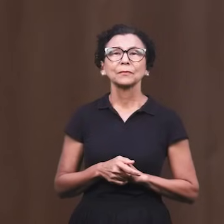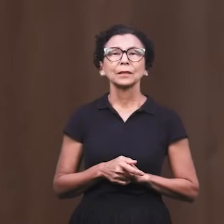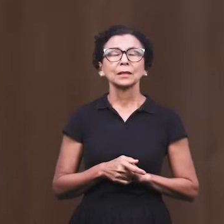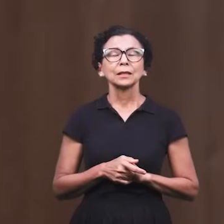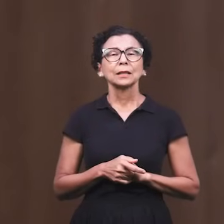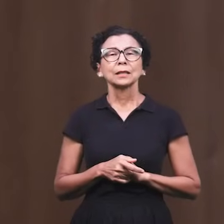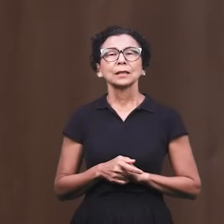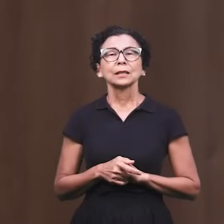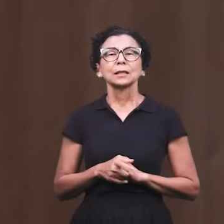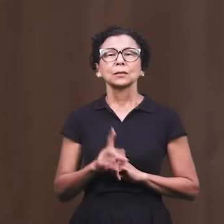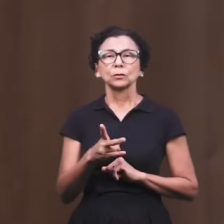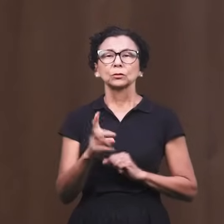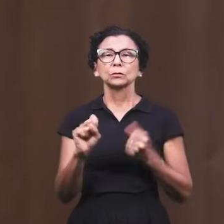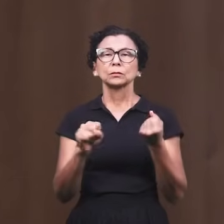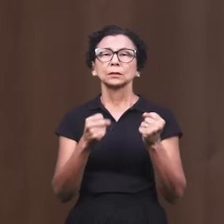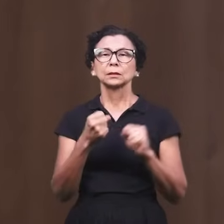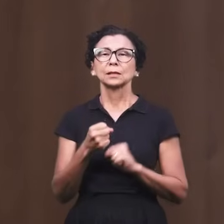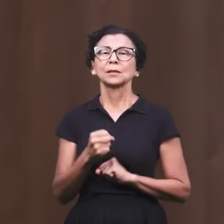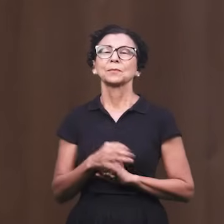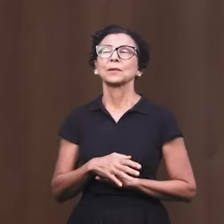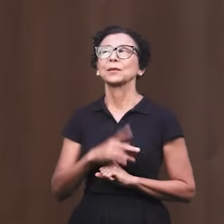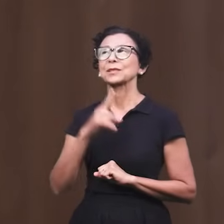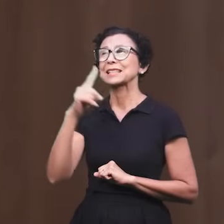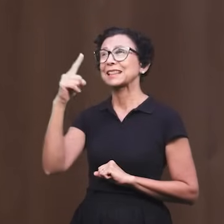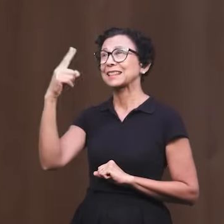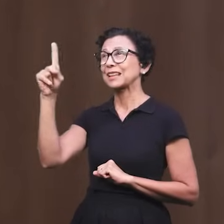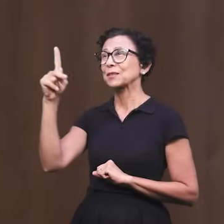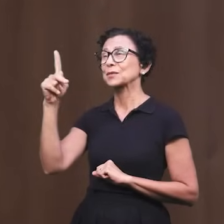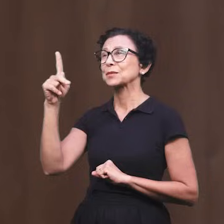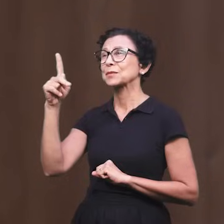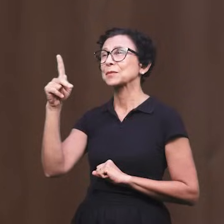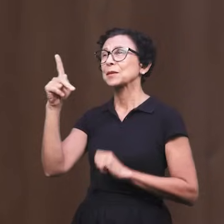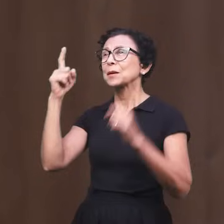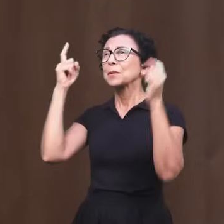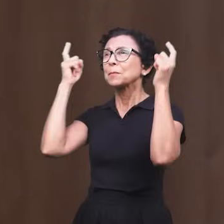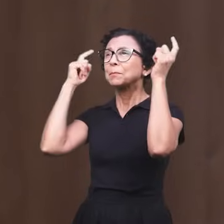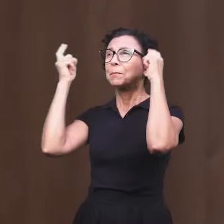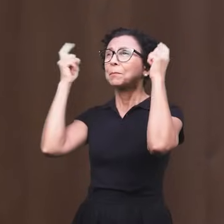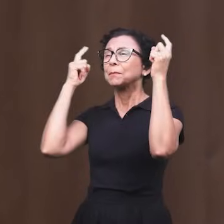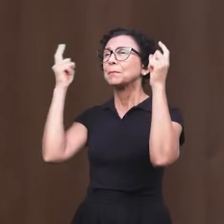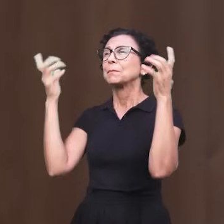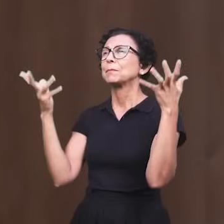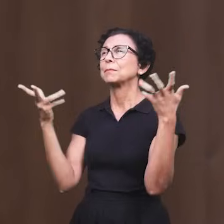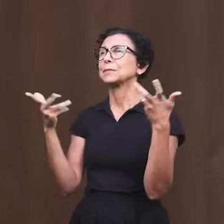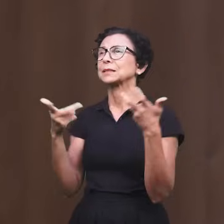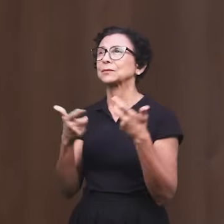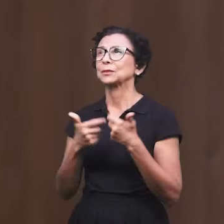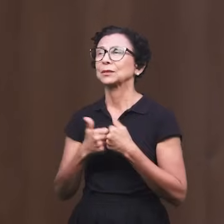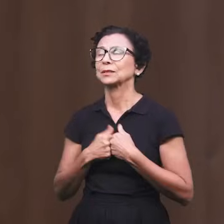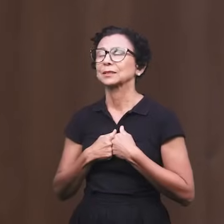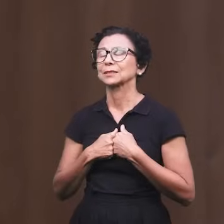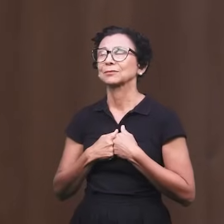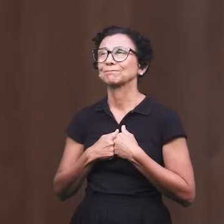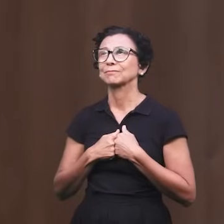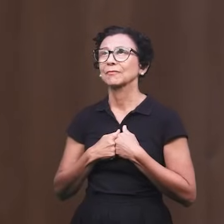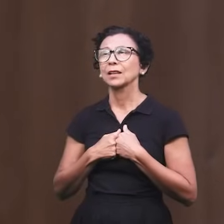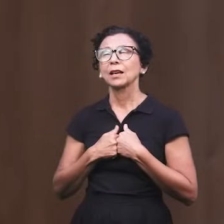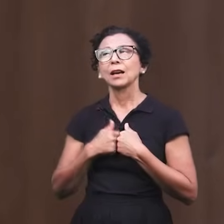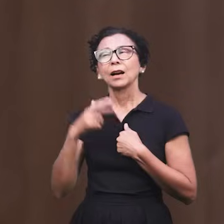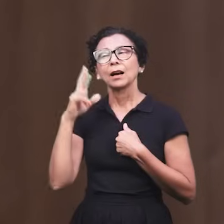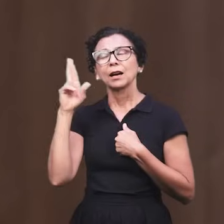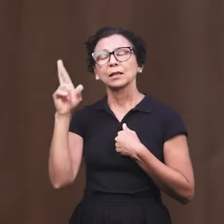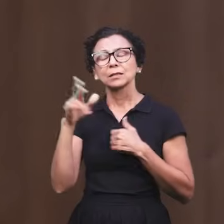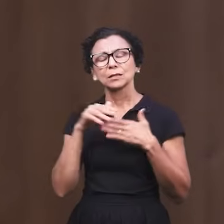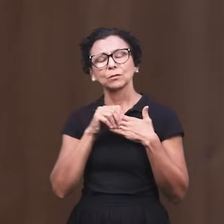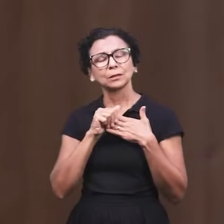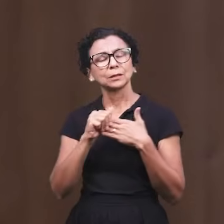diz assim, mas os teus pensamentos são maravilhosos. E aí ele pede, guia-me, termina o Salmo